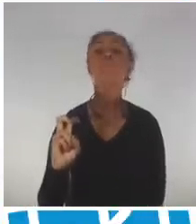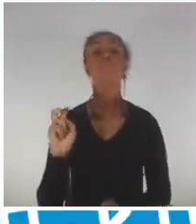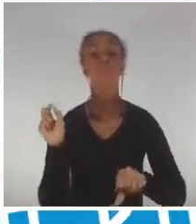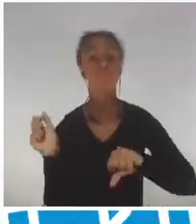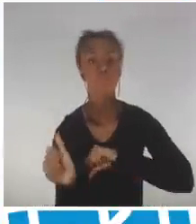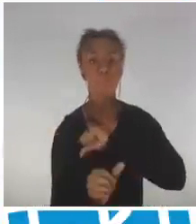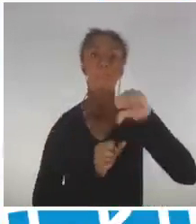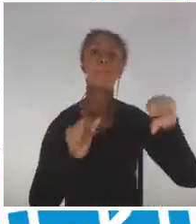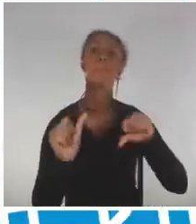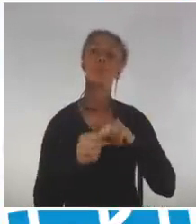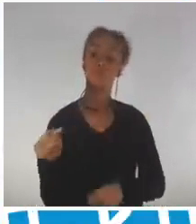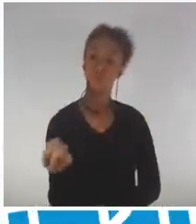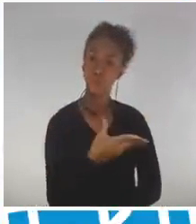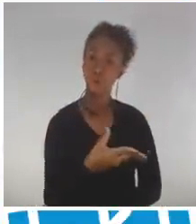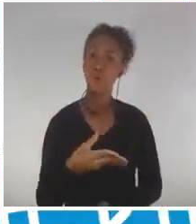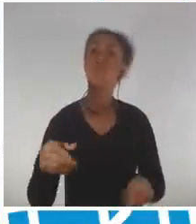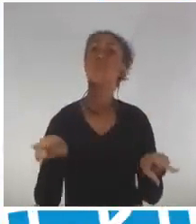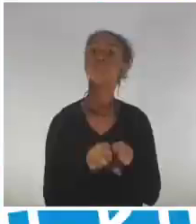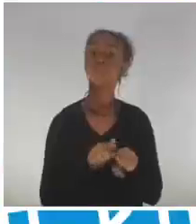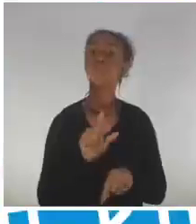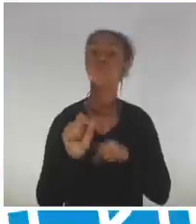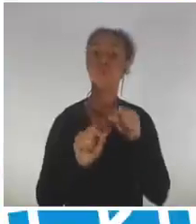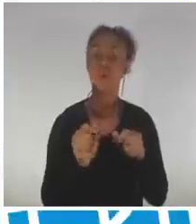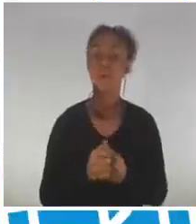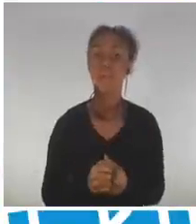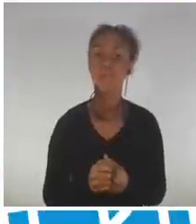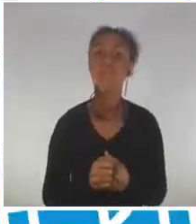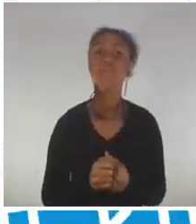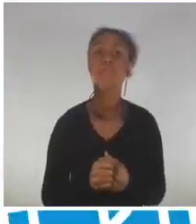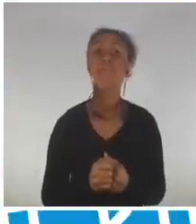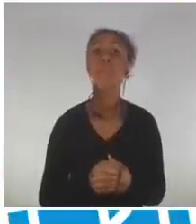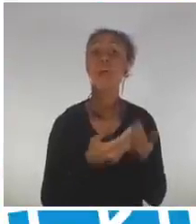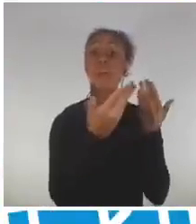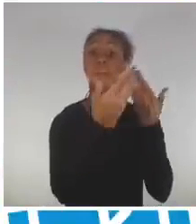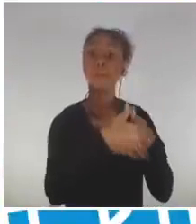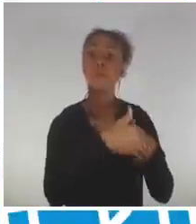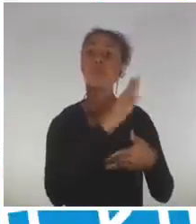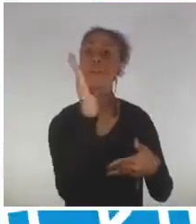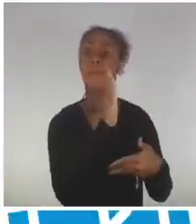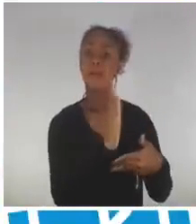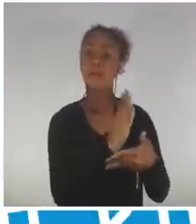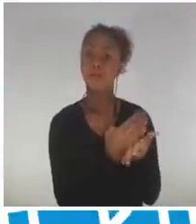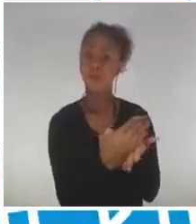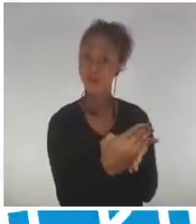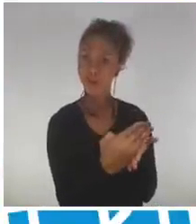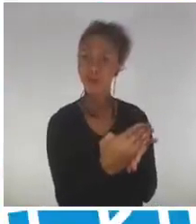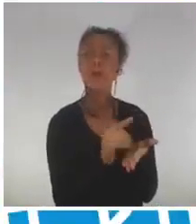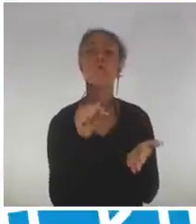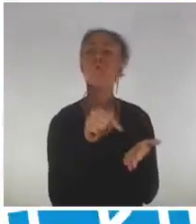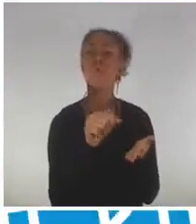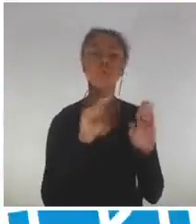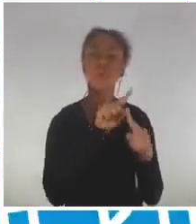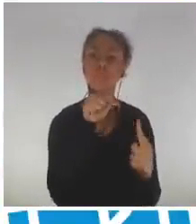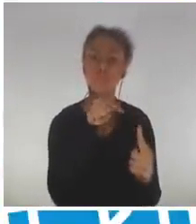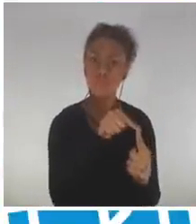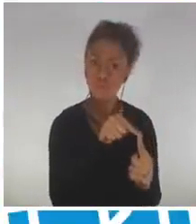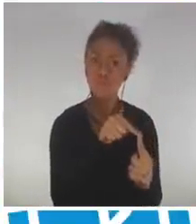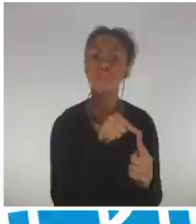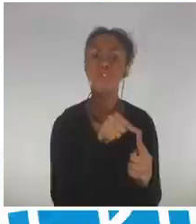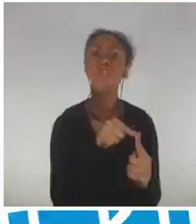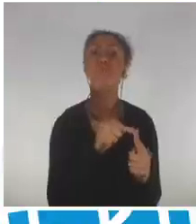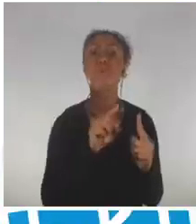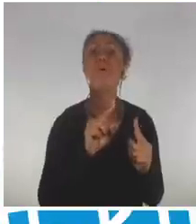modificação, quando é introduzido o ANRESC, a Prova Brasil, né, que passa a avaliar de forma censitária o 5º e 9º